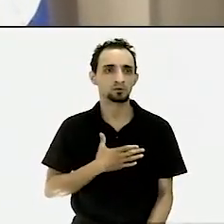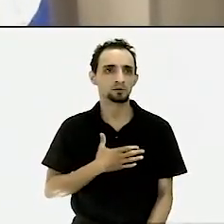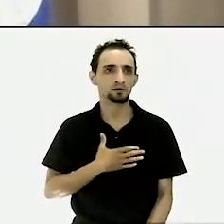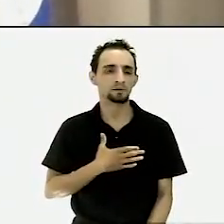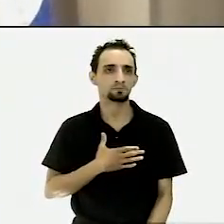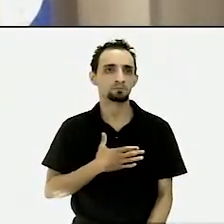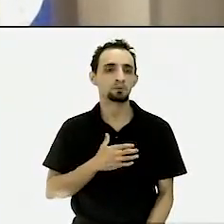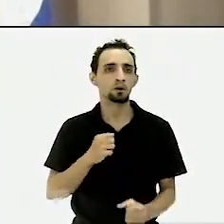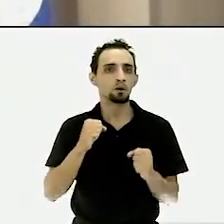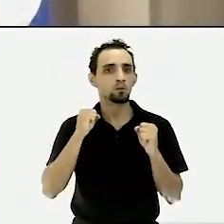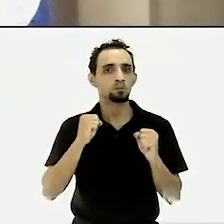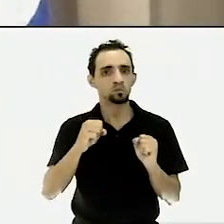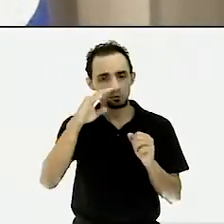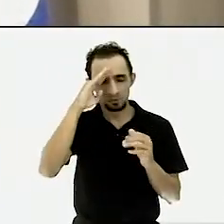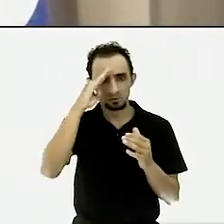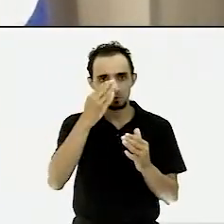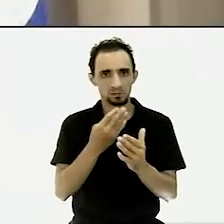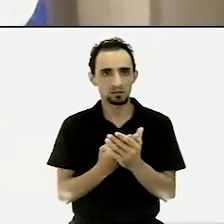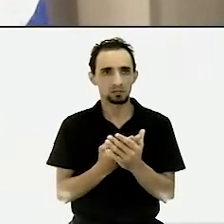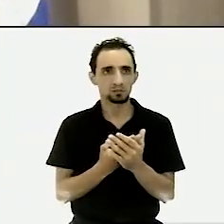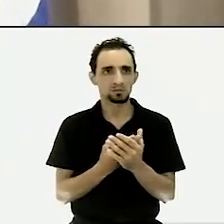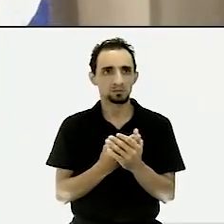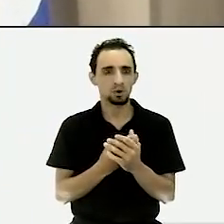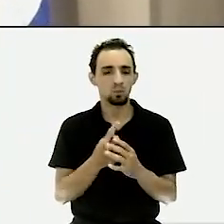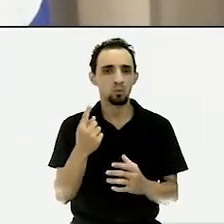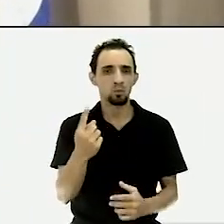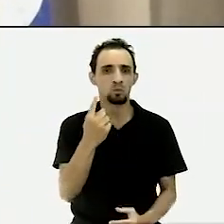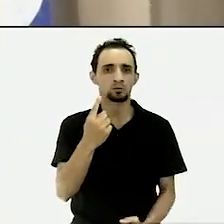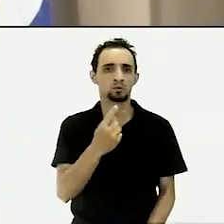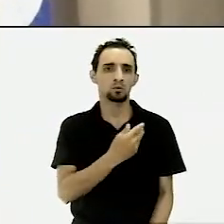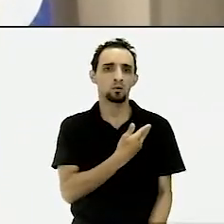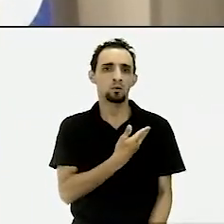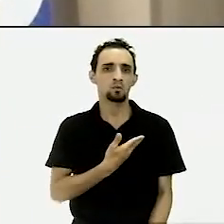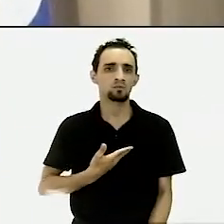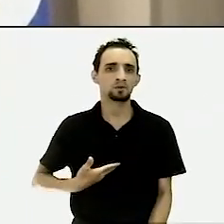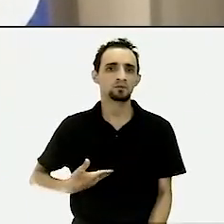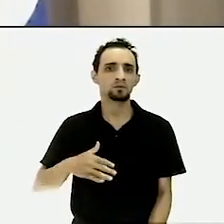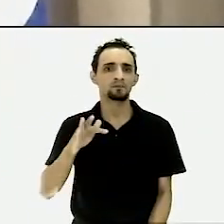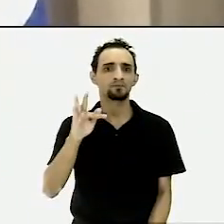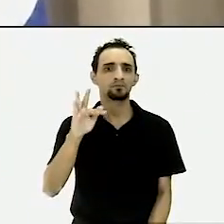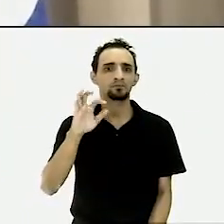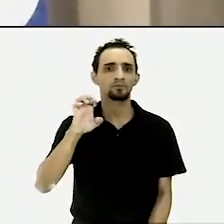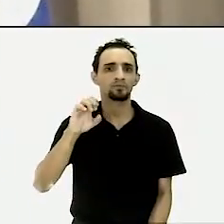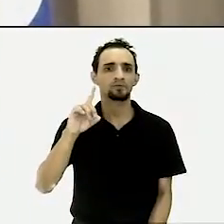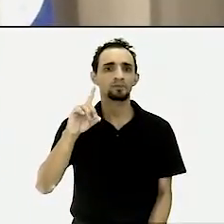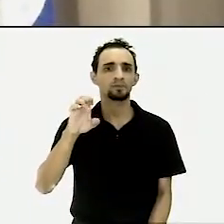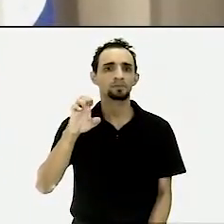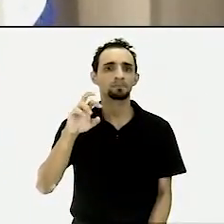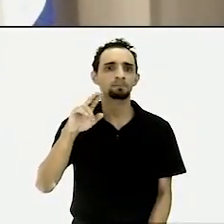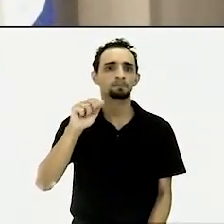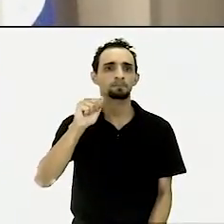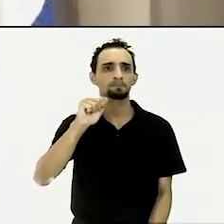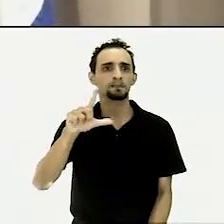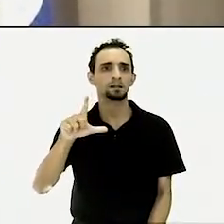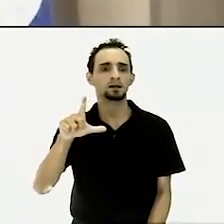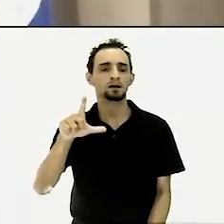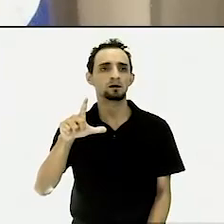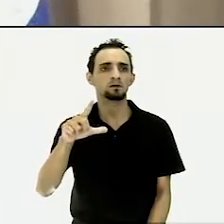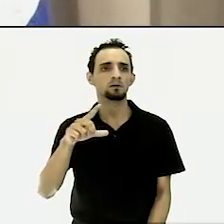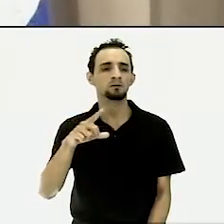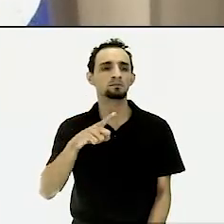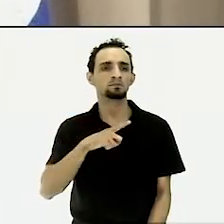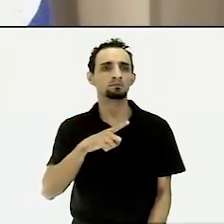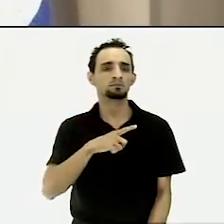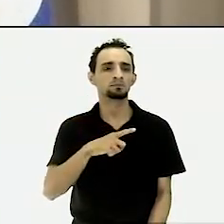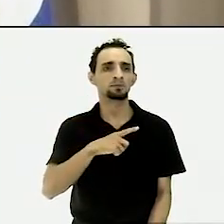Ainda agora vamos usar o transporte para o que merece, exclusivamente para transferência de pacientes e não mais para fazer